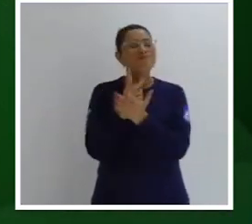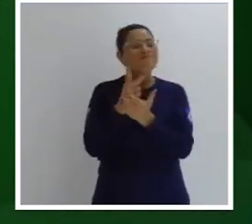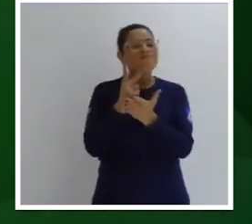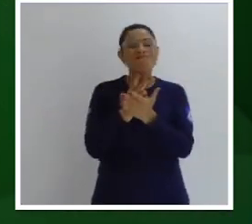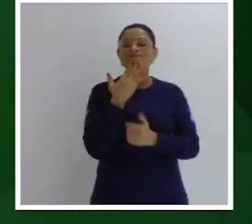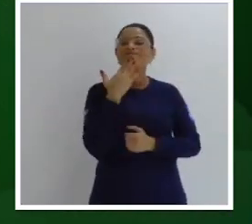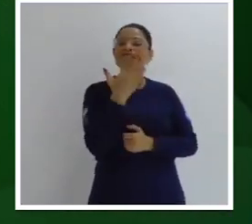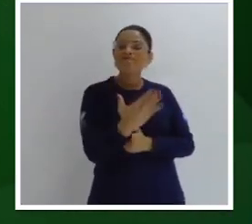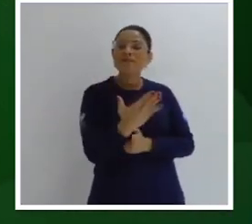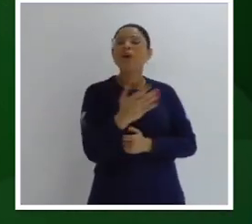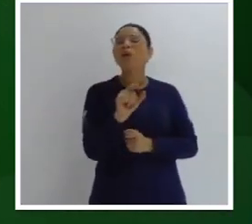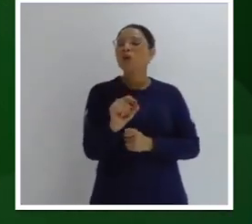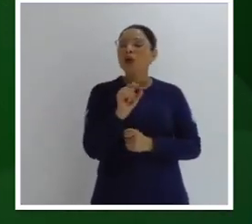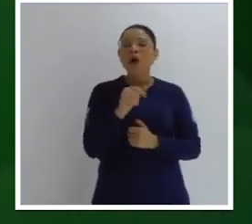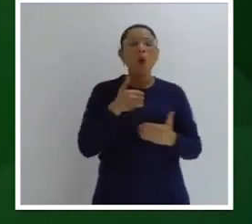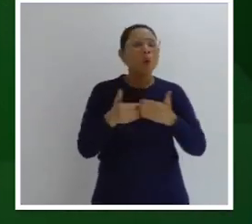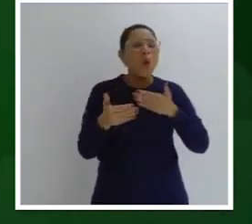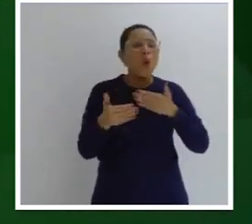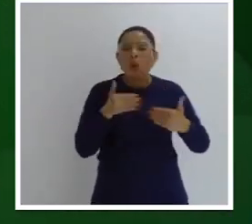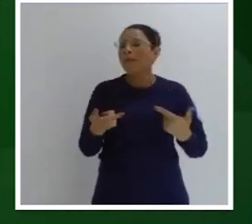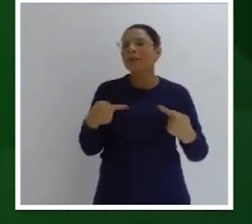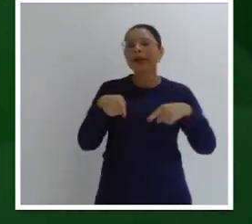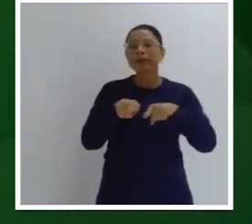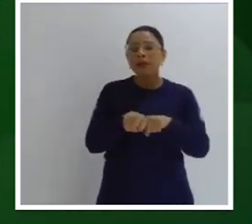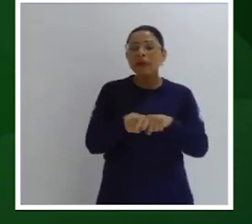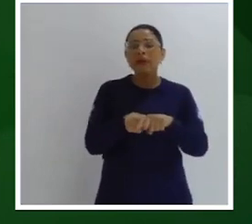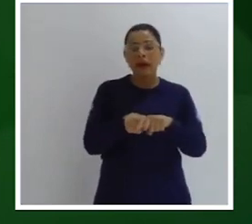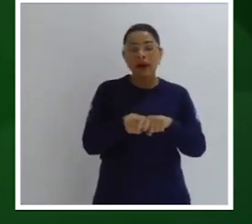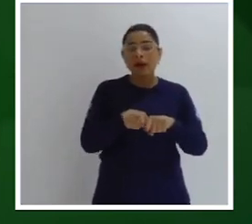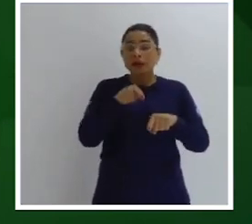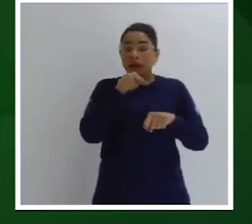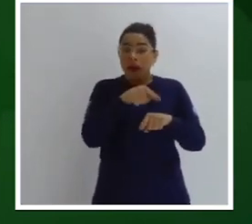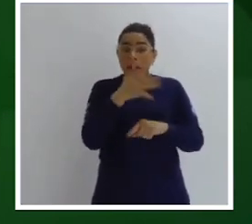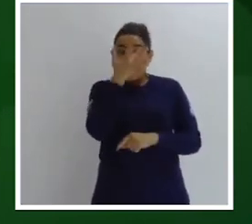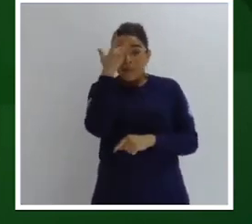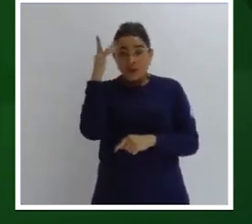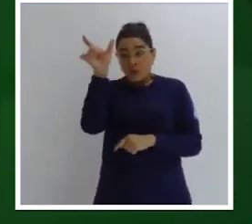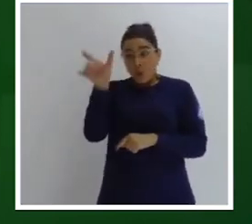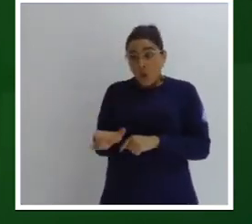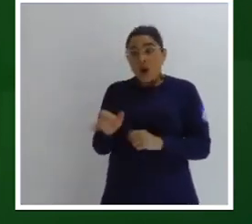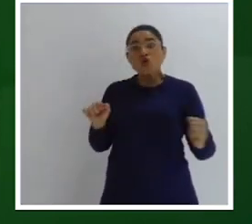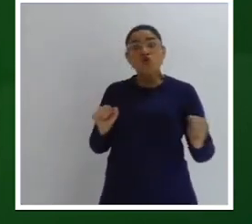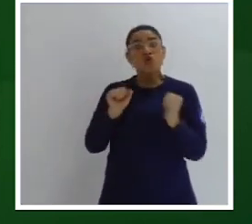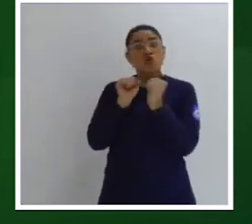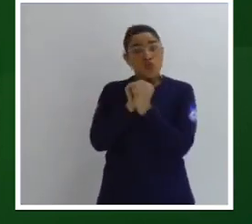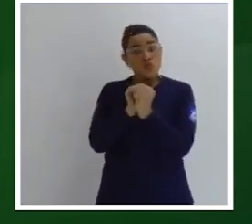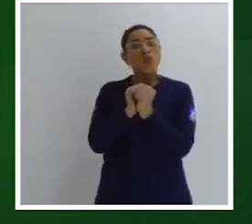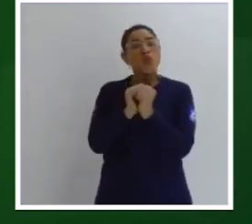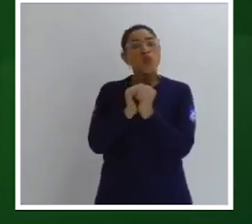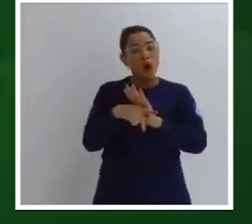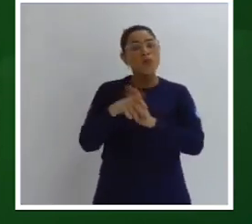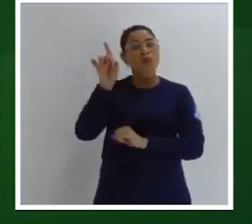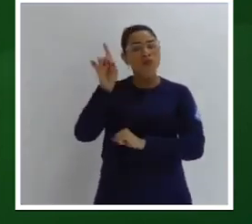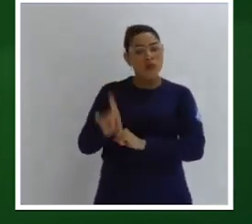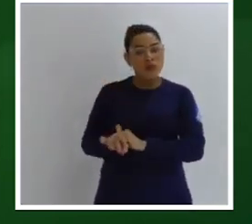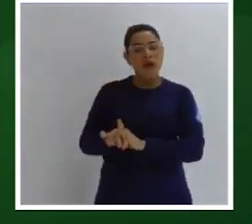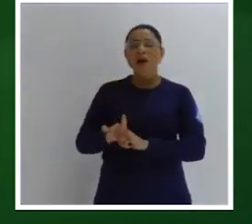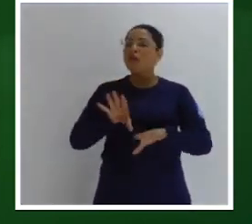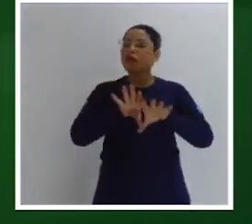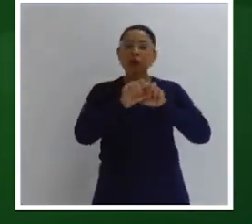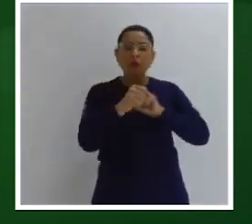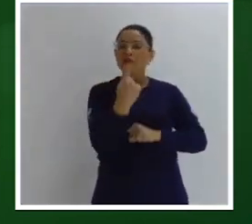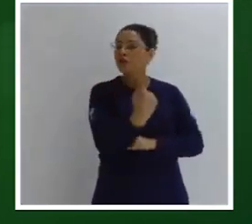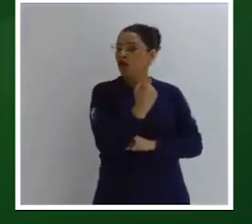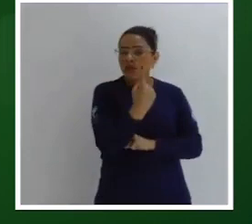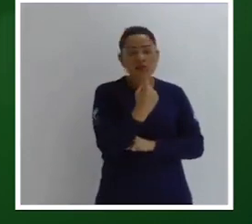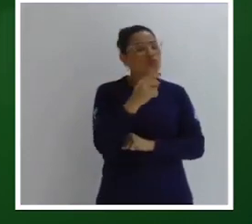para qualquer parceria ter sempre alguém da nossa diretoria junto então eles não fazem uma formação sozinho